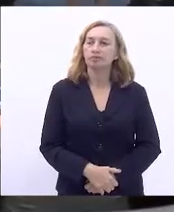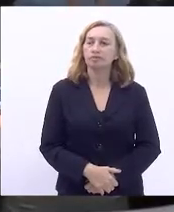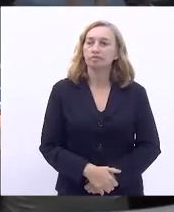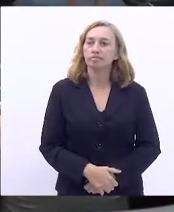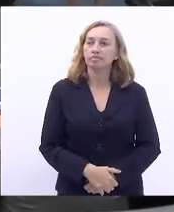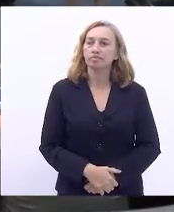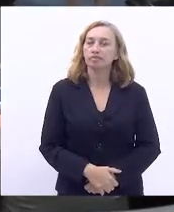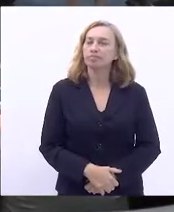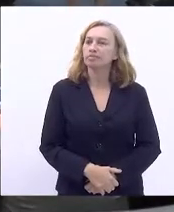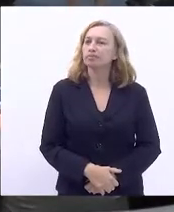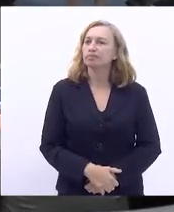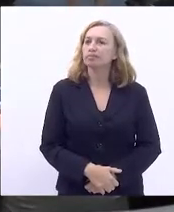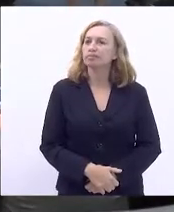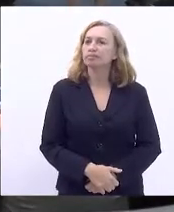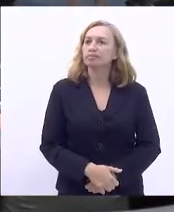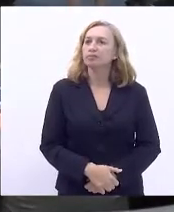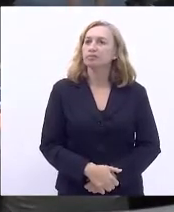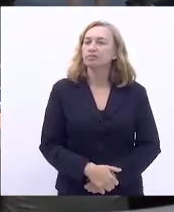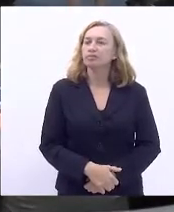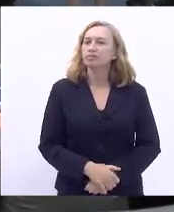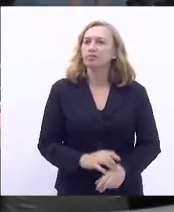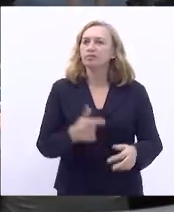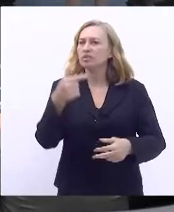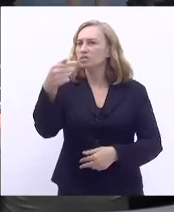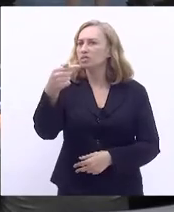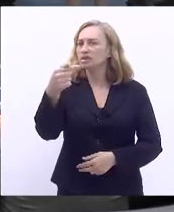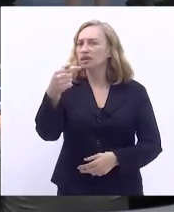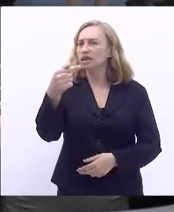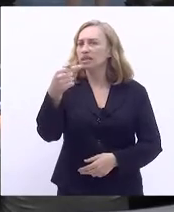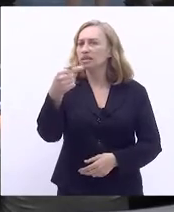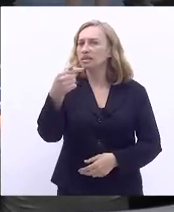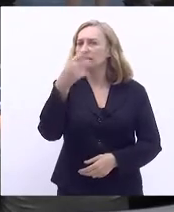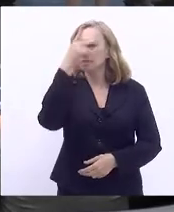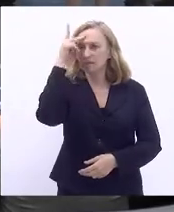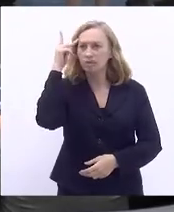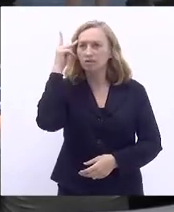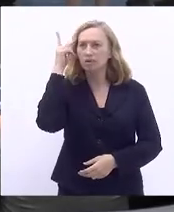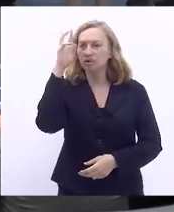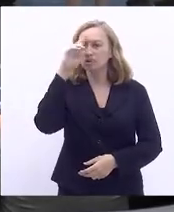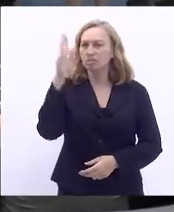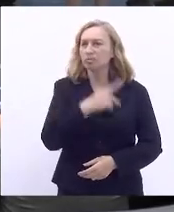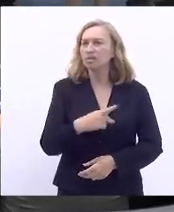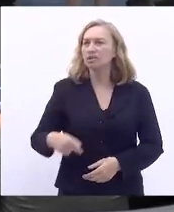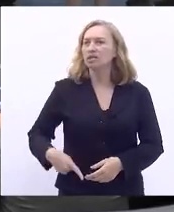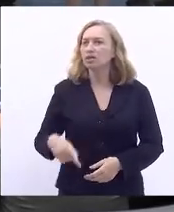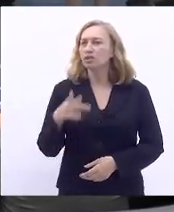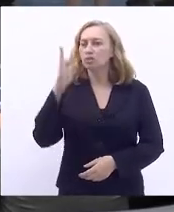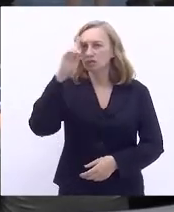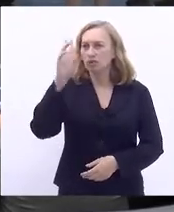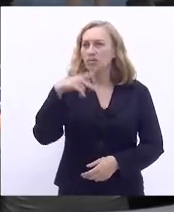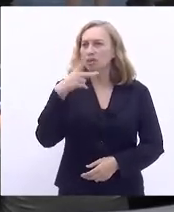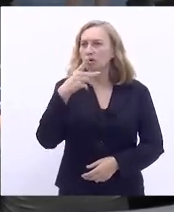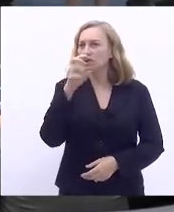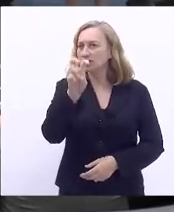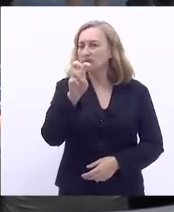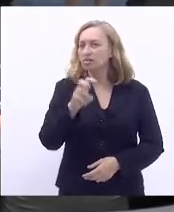Está faltando, não? Ué, são 7 membros, presidente. Ah, o senhor chamou 5.